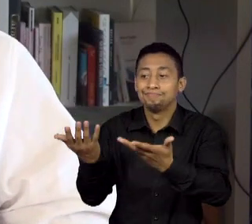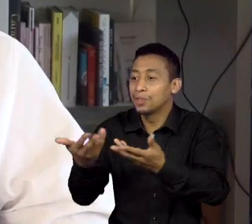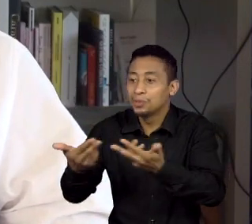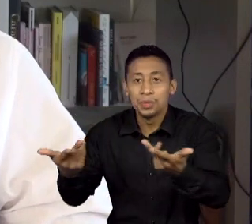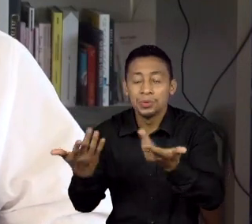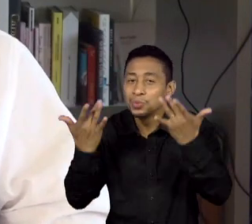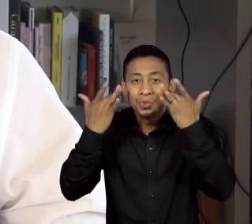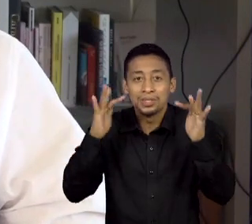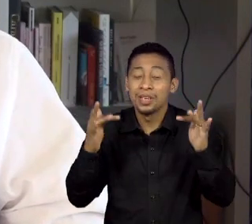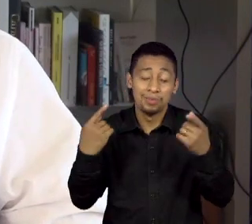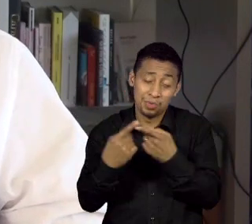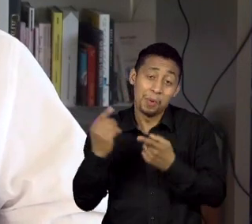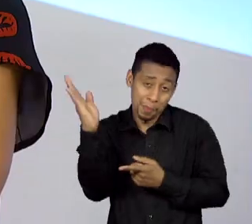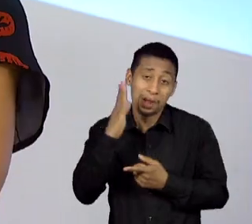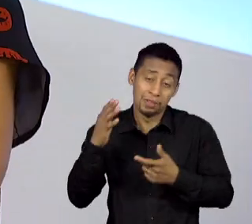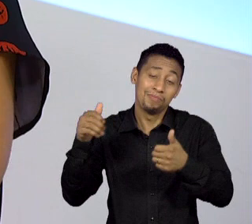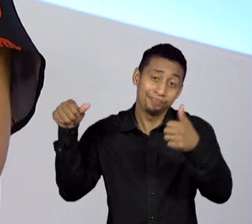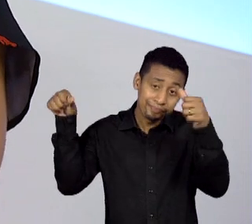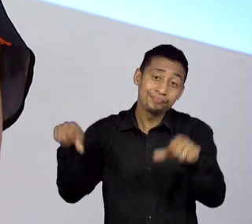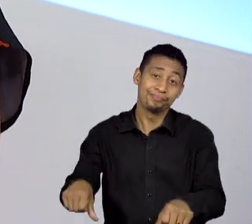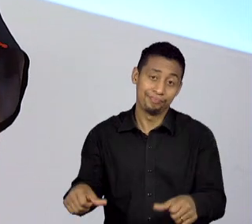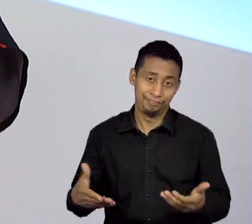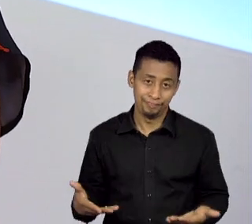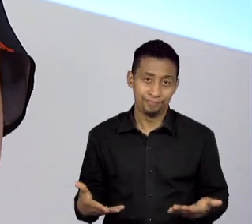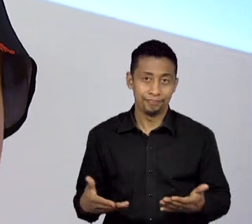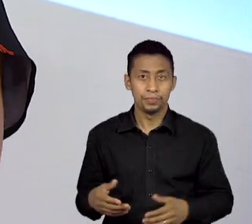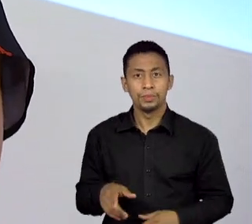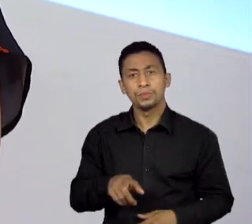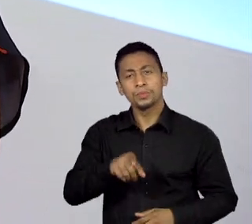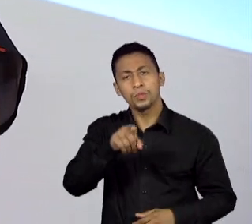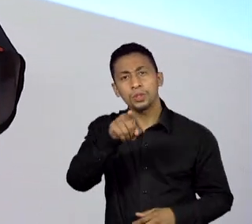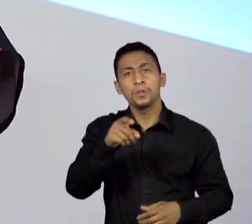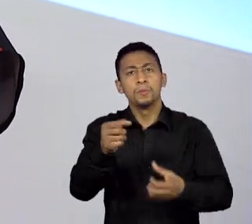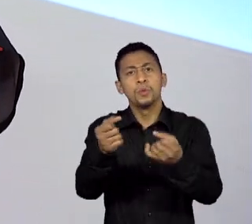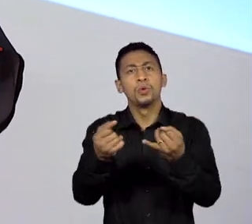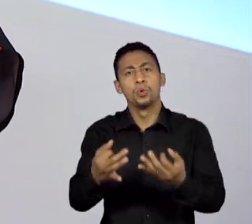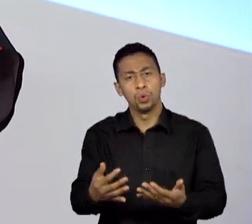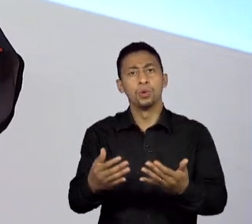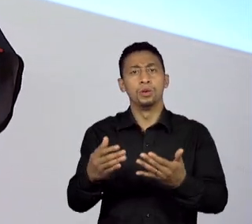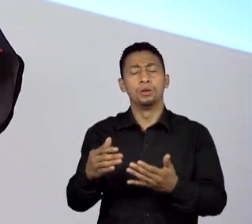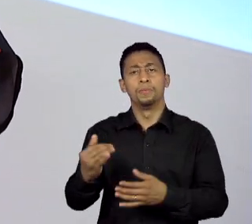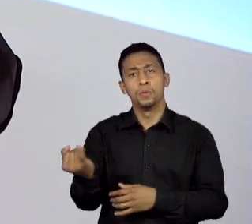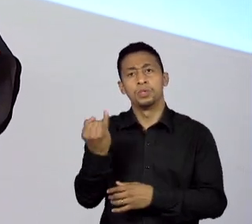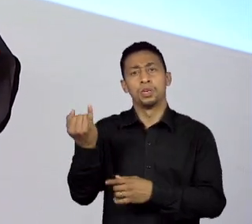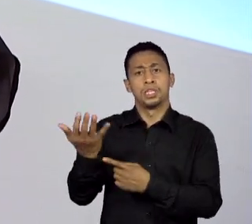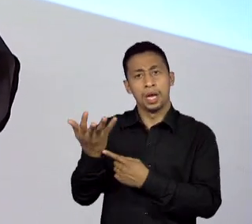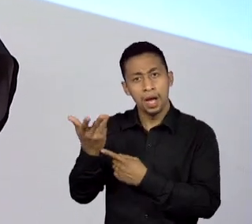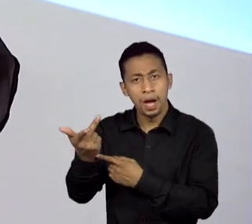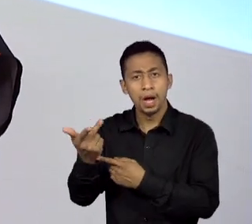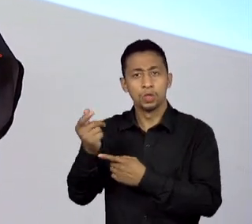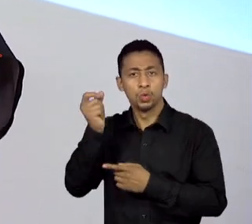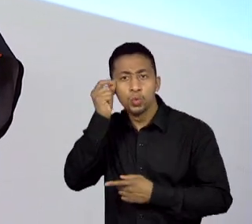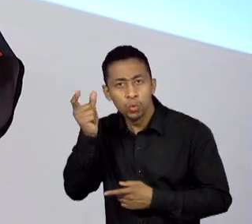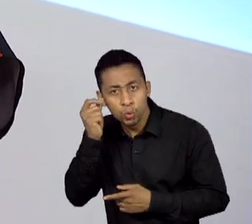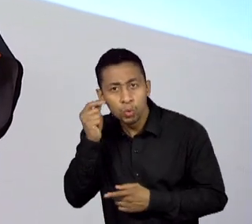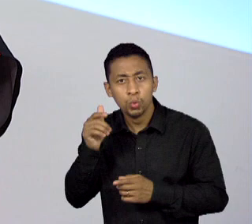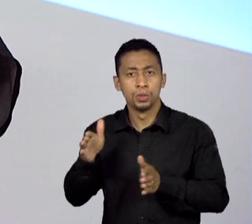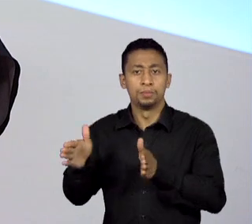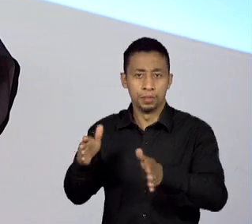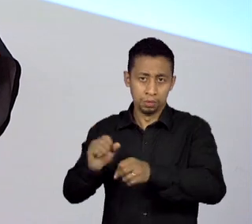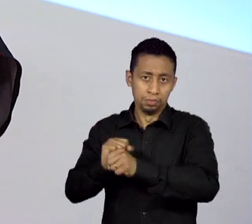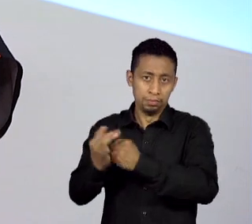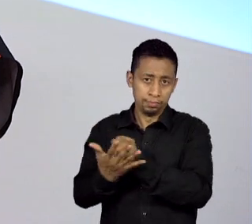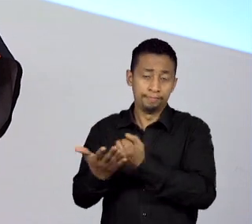que aconteceu com o Brasil. Sim, Marina. Pois é, falando da importância da arte, da cultura, né, durante esse tempo de pandemia, uma curiosidade que eu